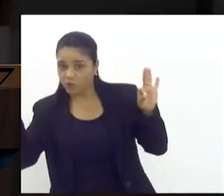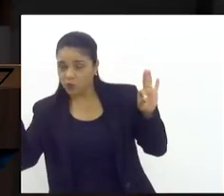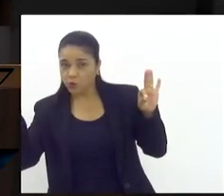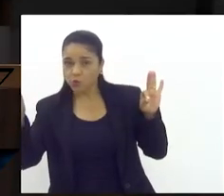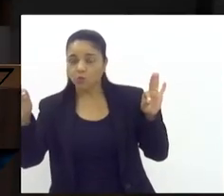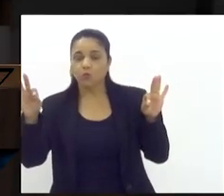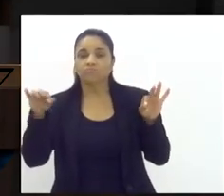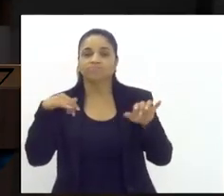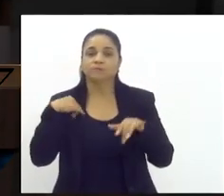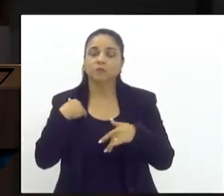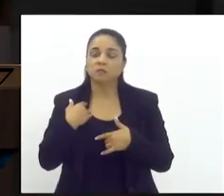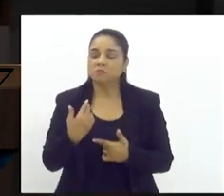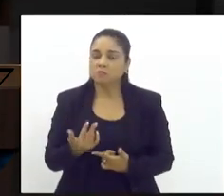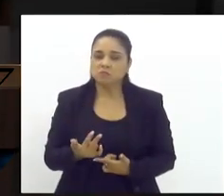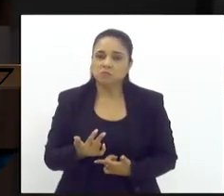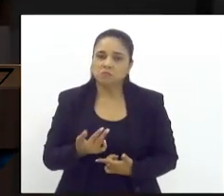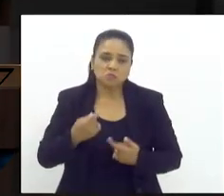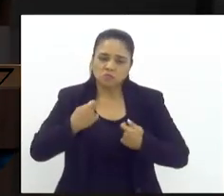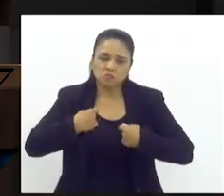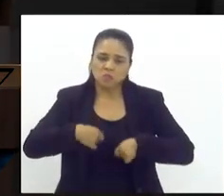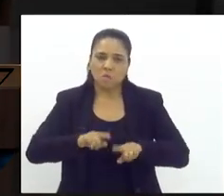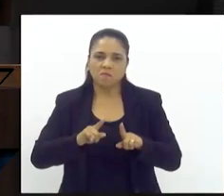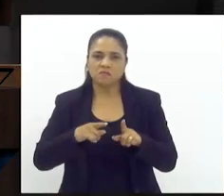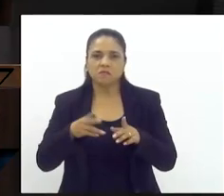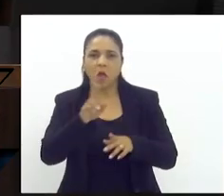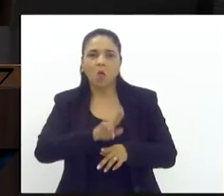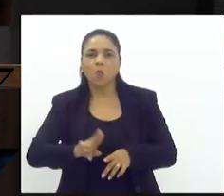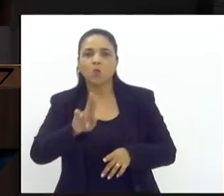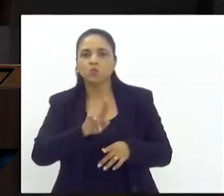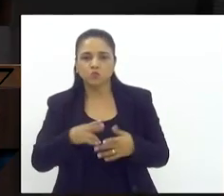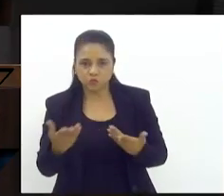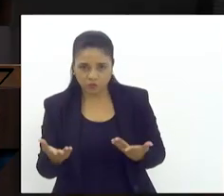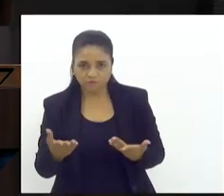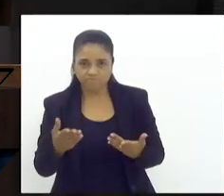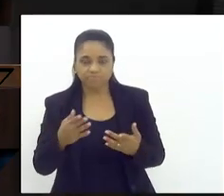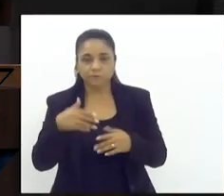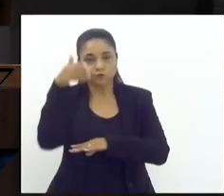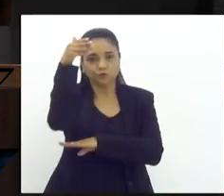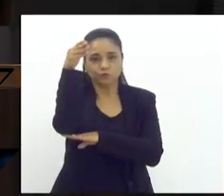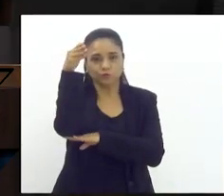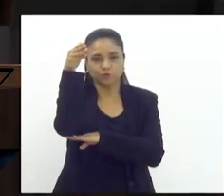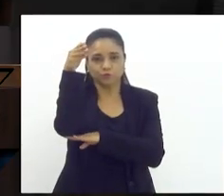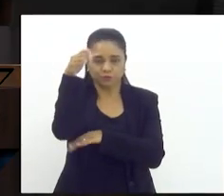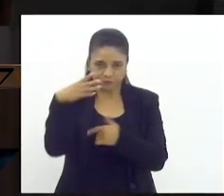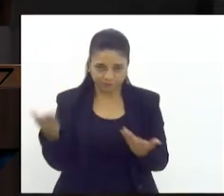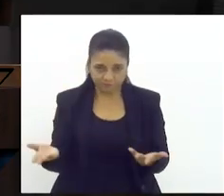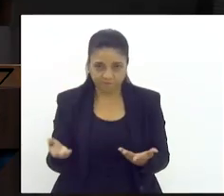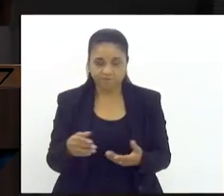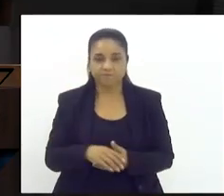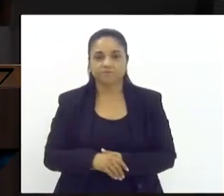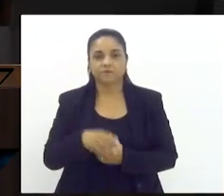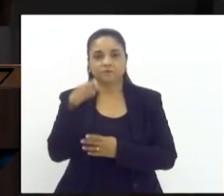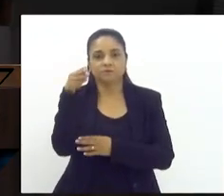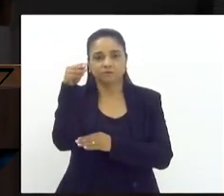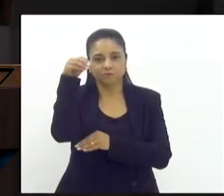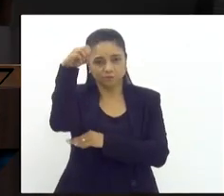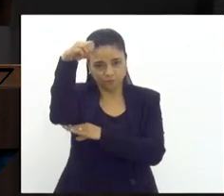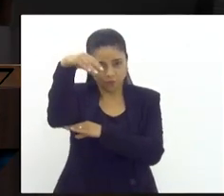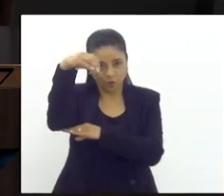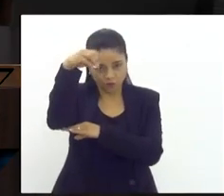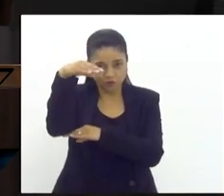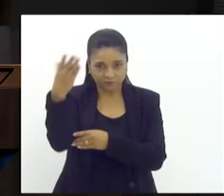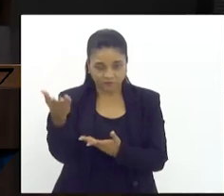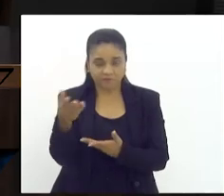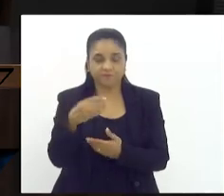inservíveis presos aos postes em discussão Deputado Luiz Paulo um minuto